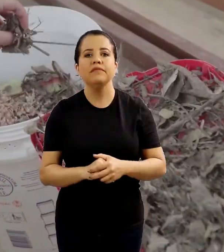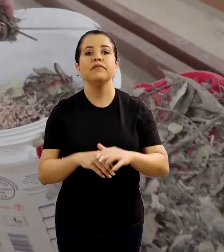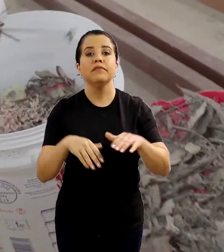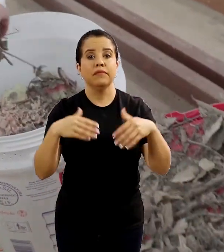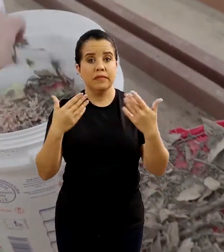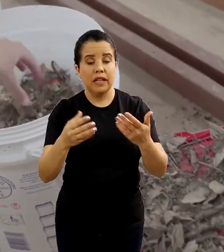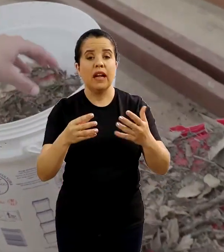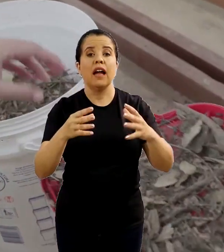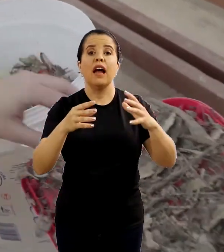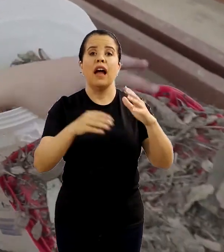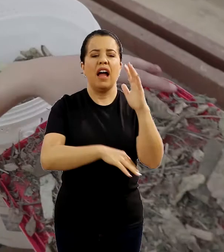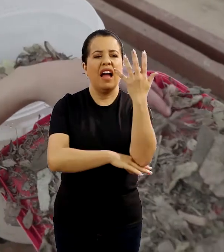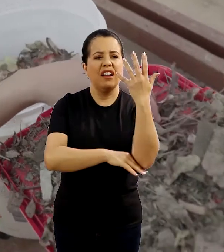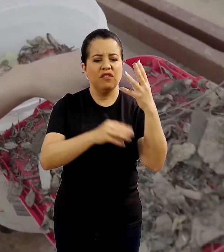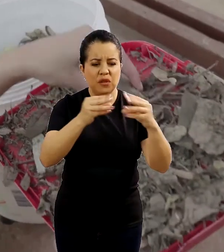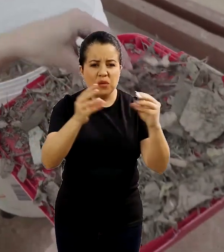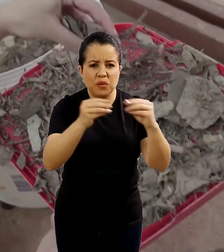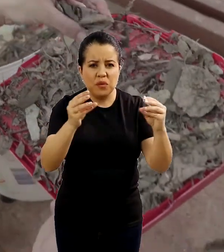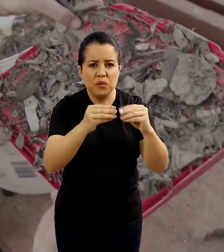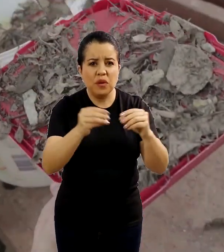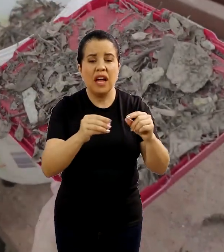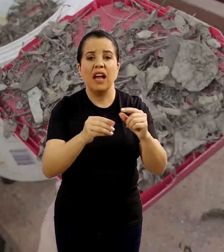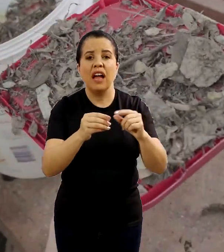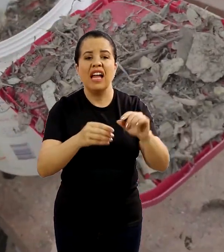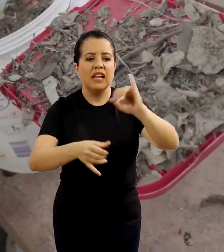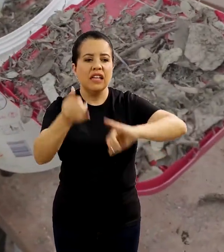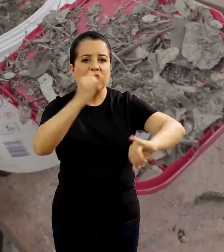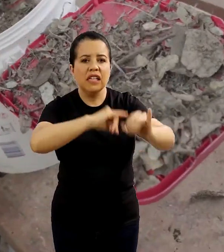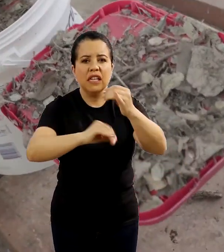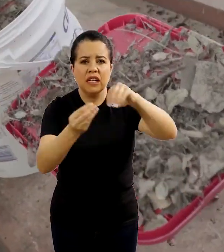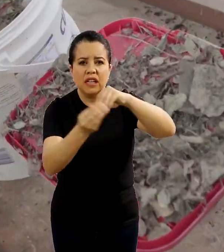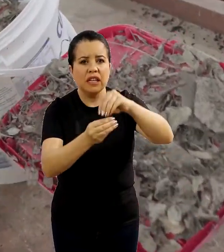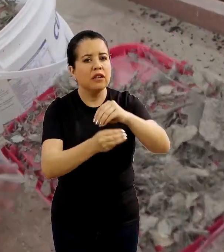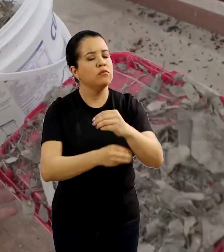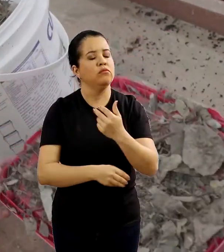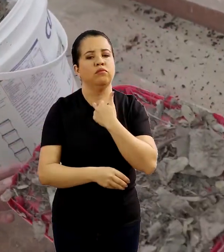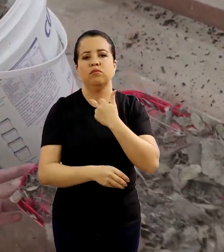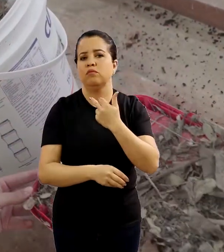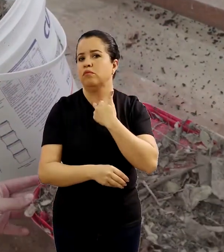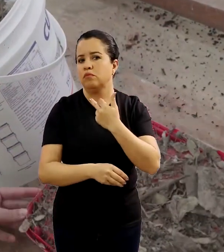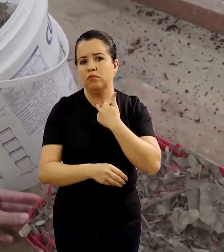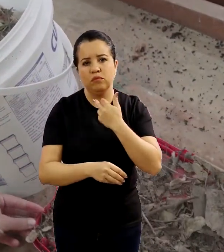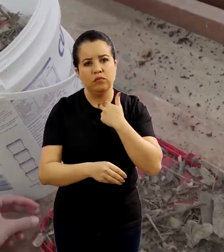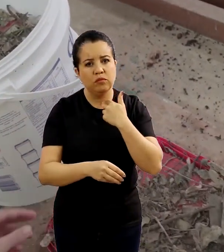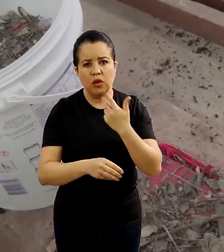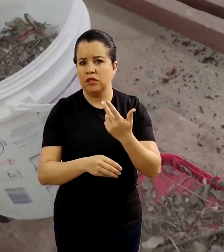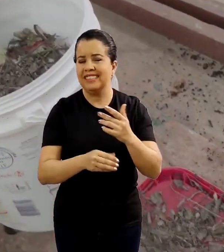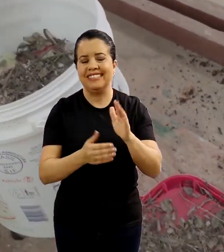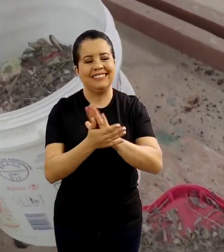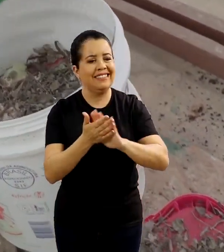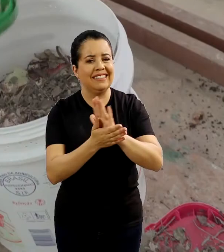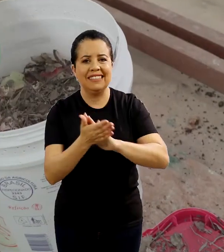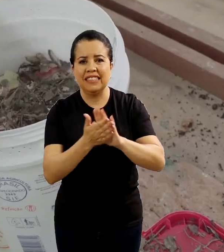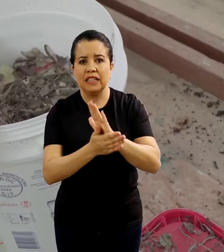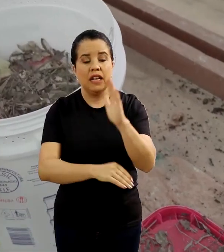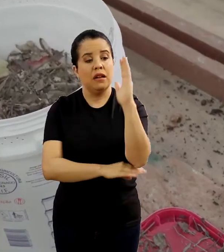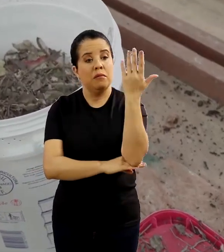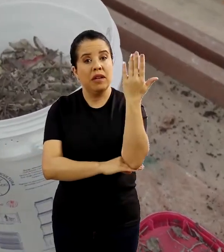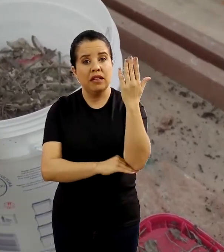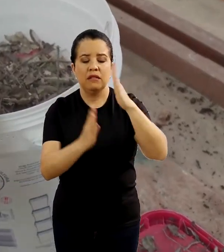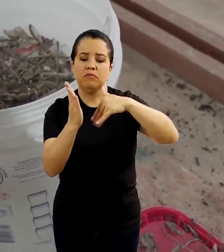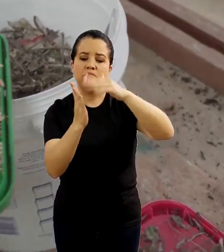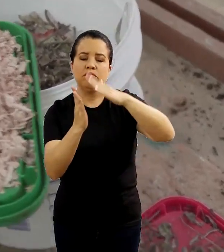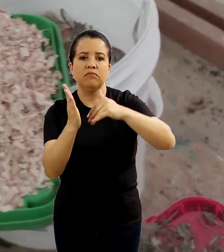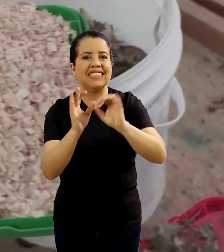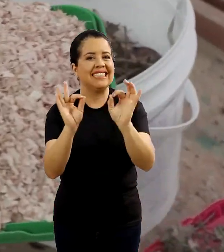pode ser tratada, não pode ter passado por nenhum processo químico e a madeira também não pode ter sido pintada. Além disso, caso você não consiga obter